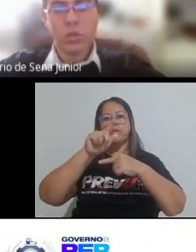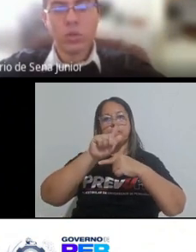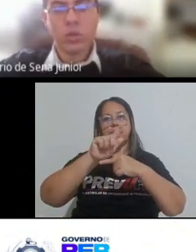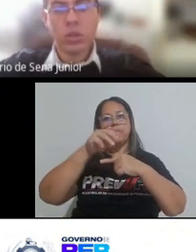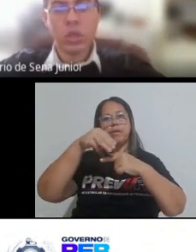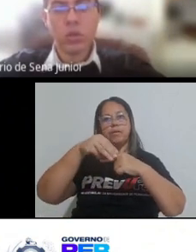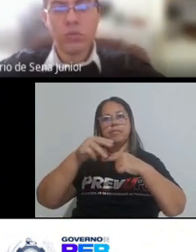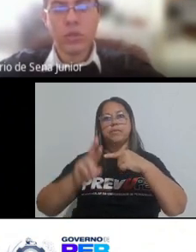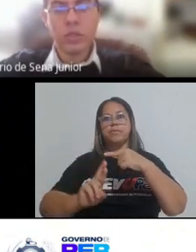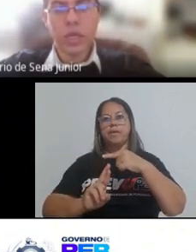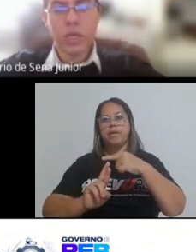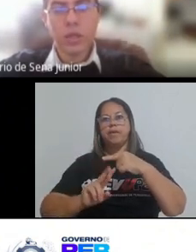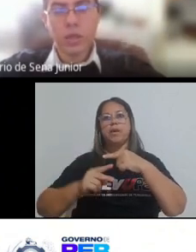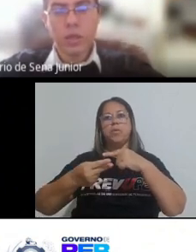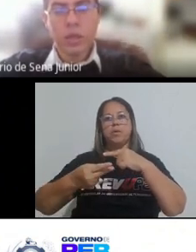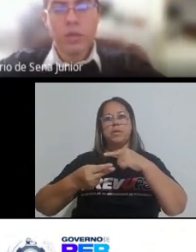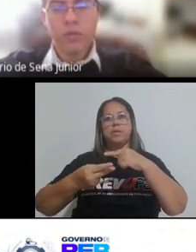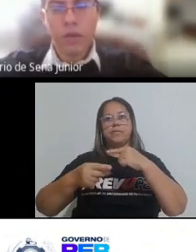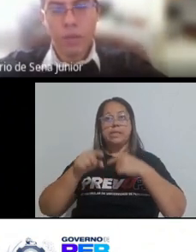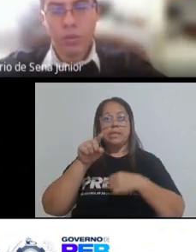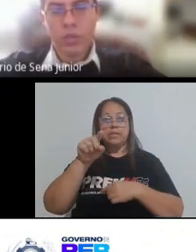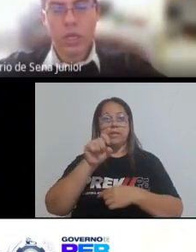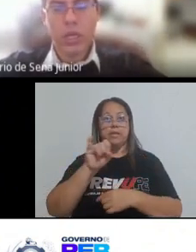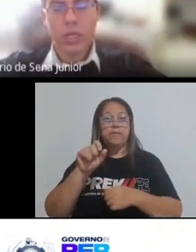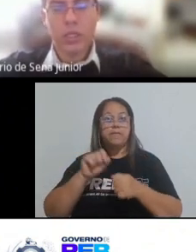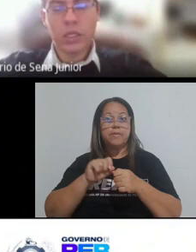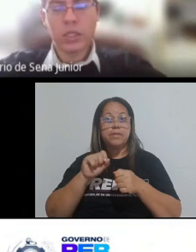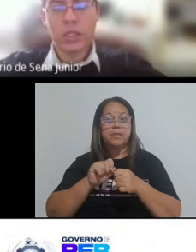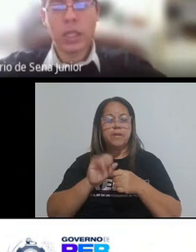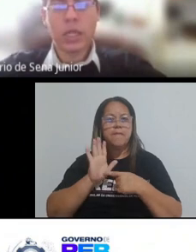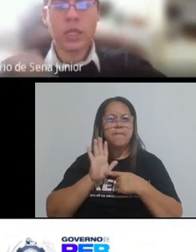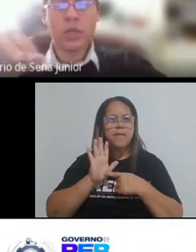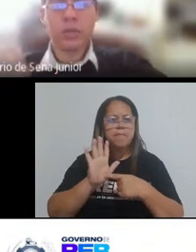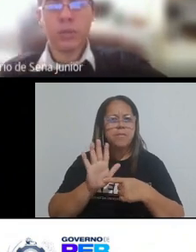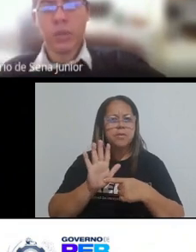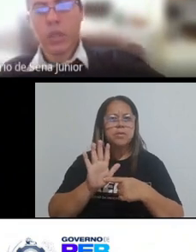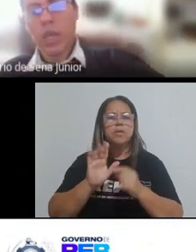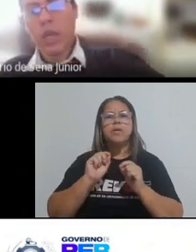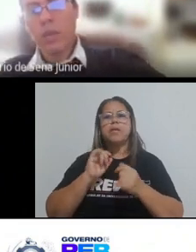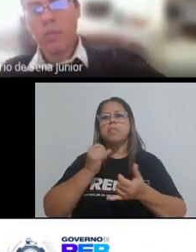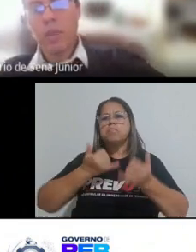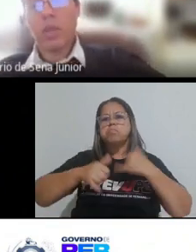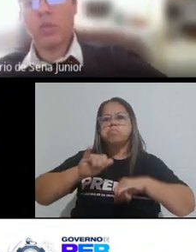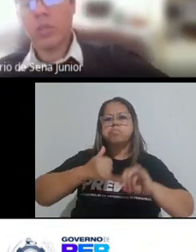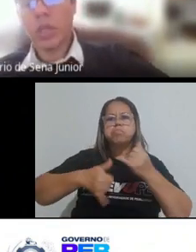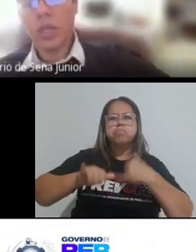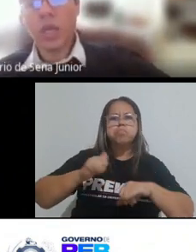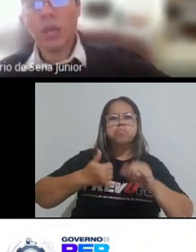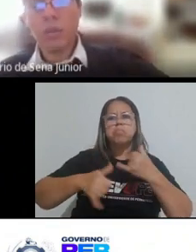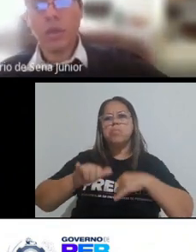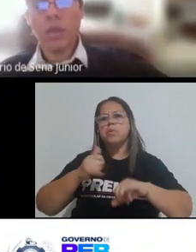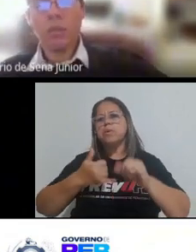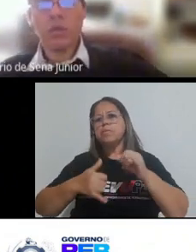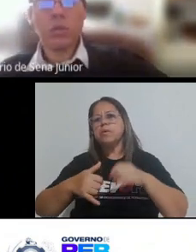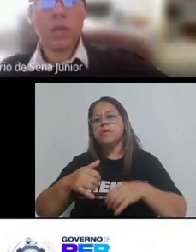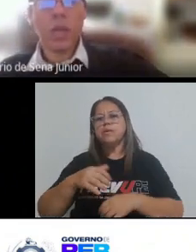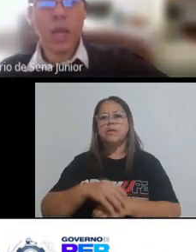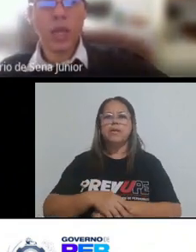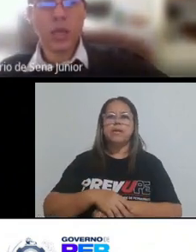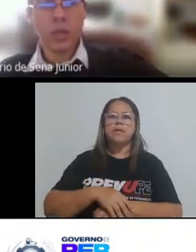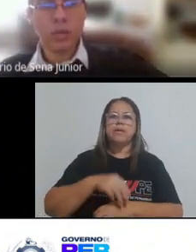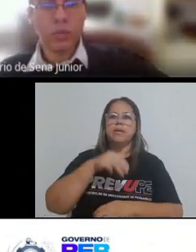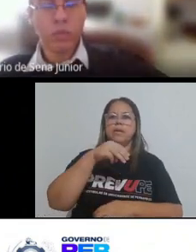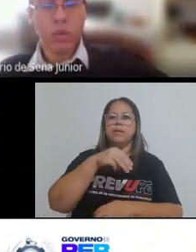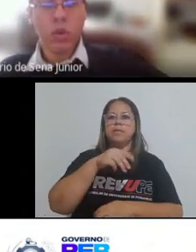Se o estudante o fizer, vai mostrar que a energia cinética é meio de gmm sobre